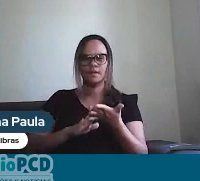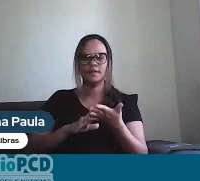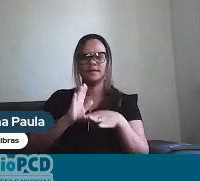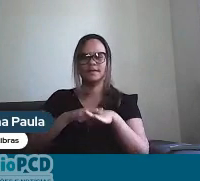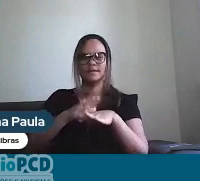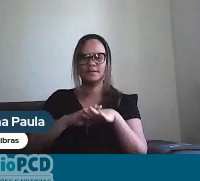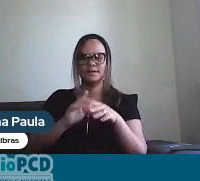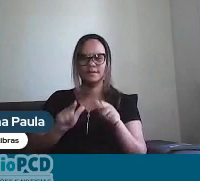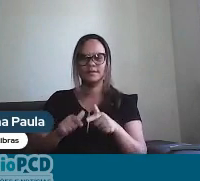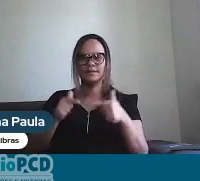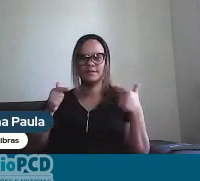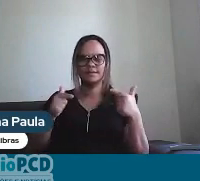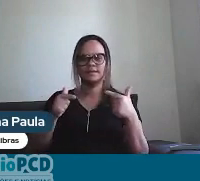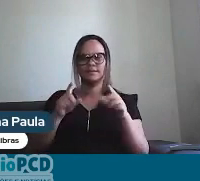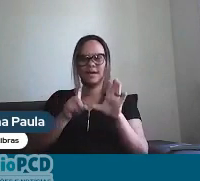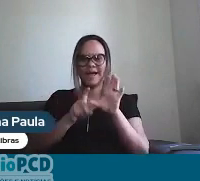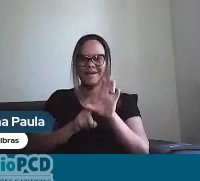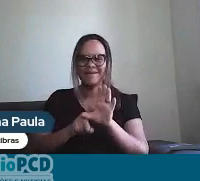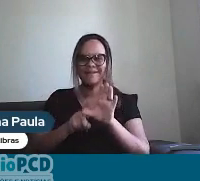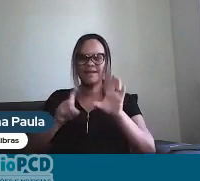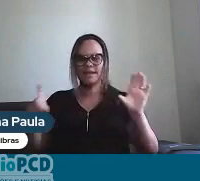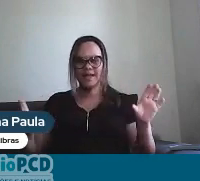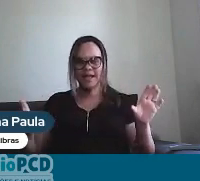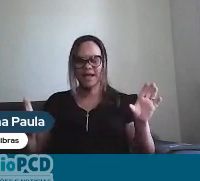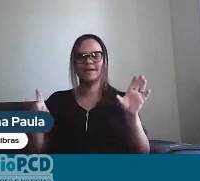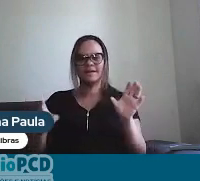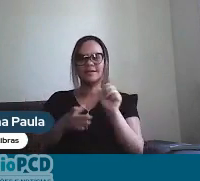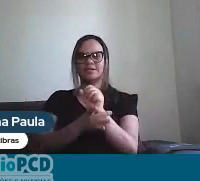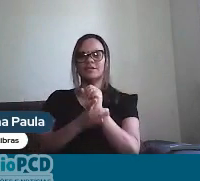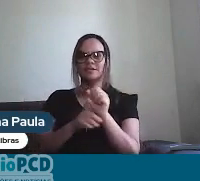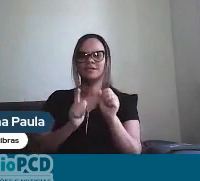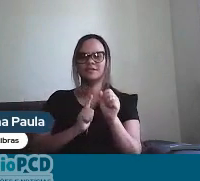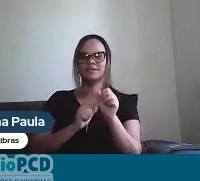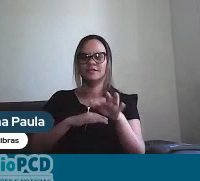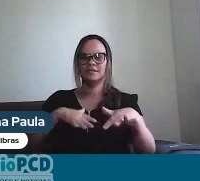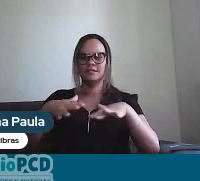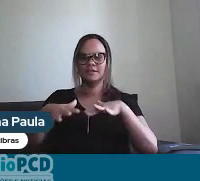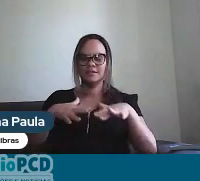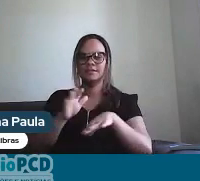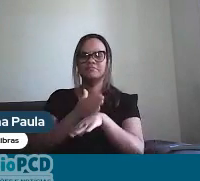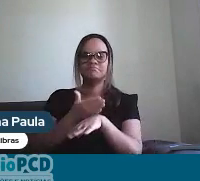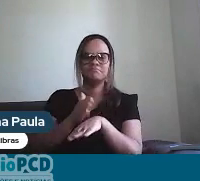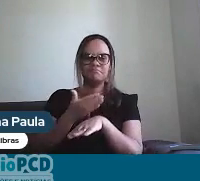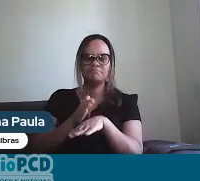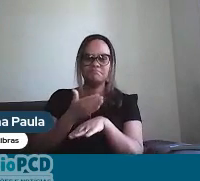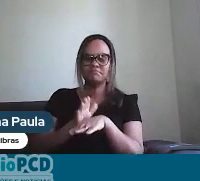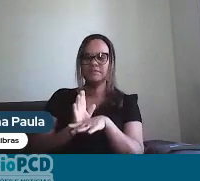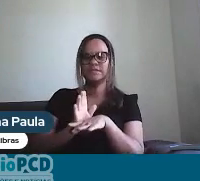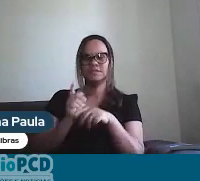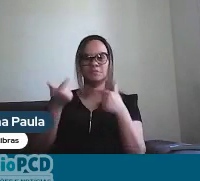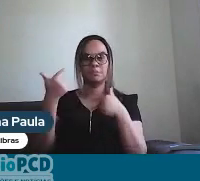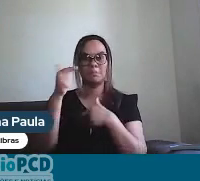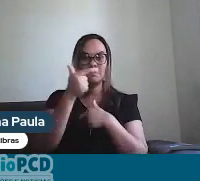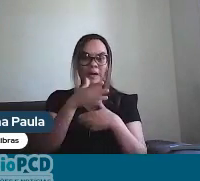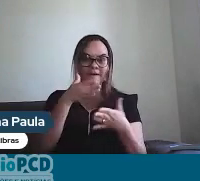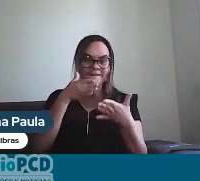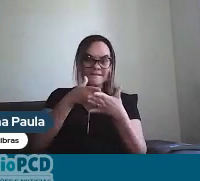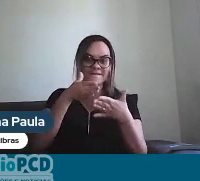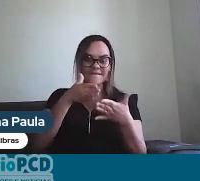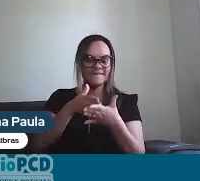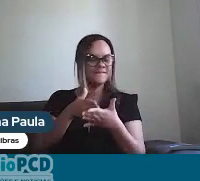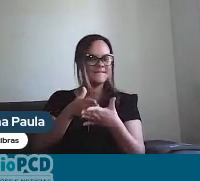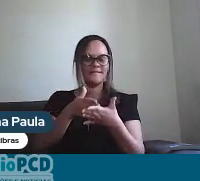realiza com total autonomia, em segurança, na velocidade habitual, ou seja, sem nenhuma